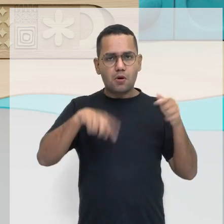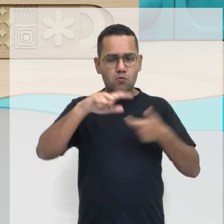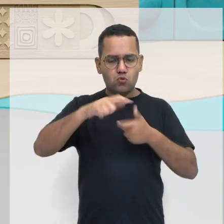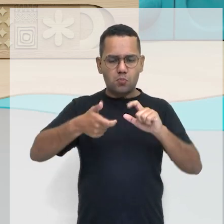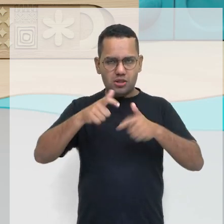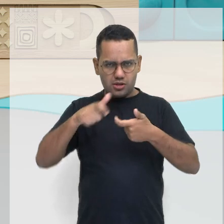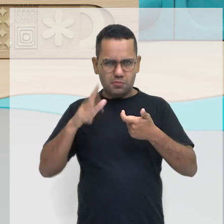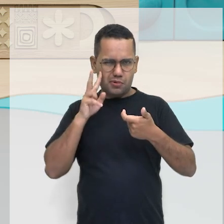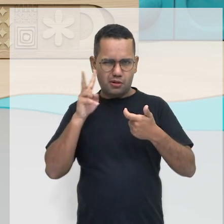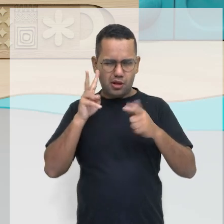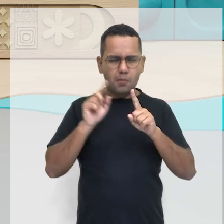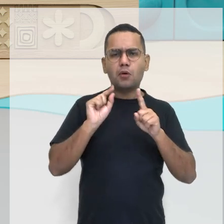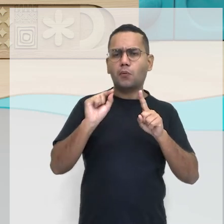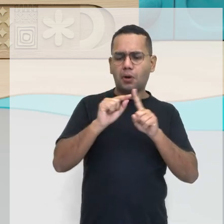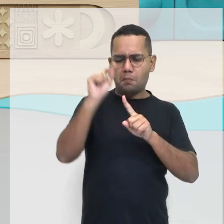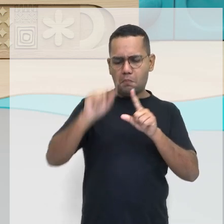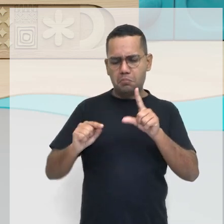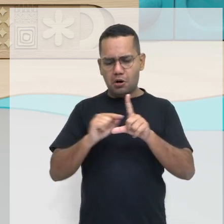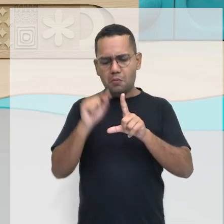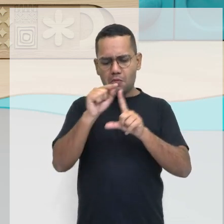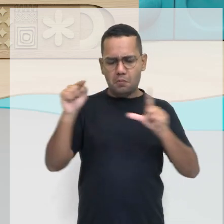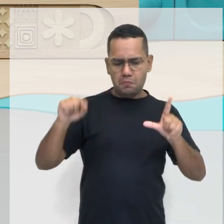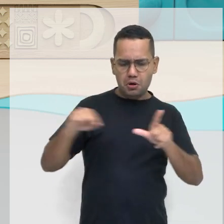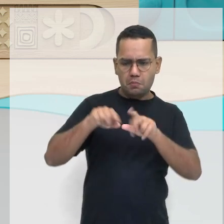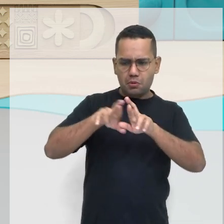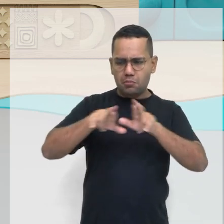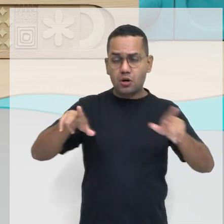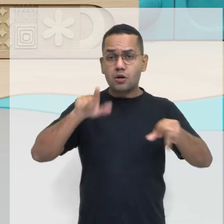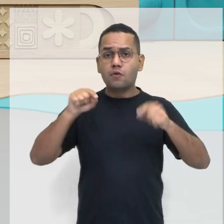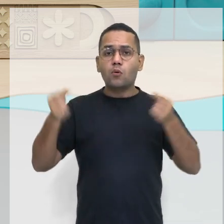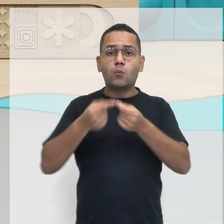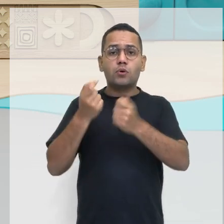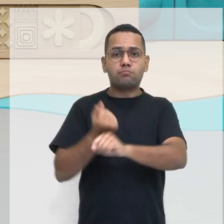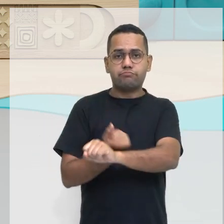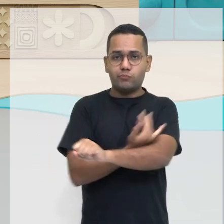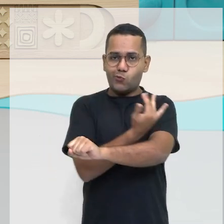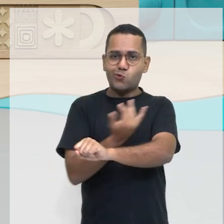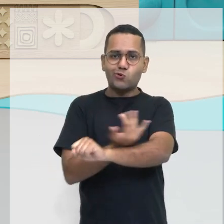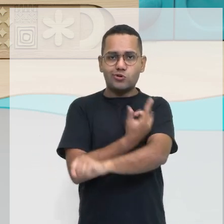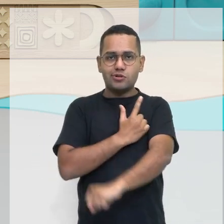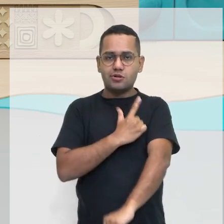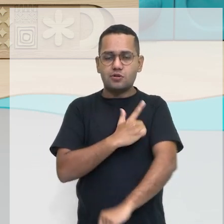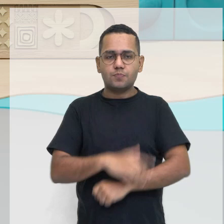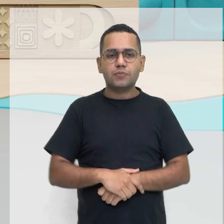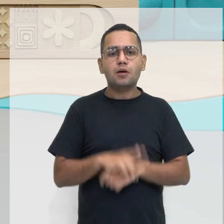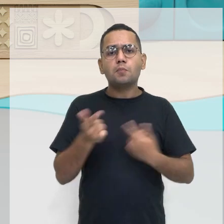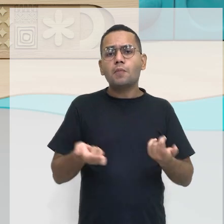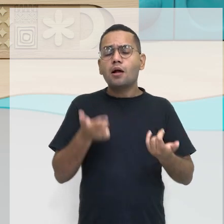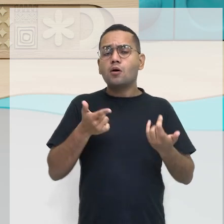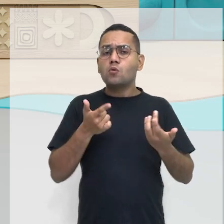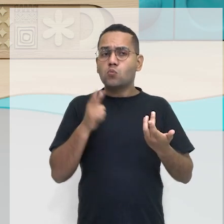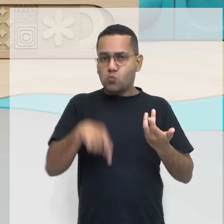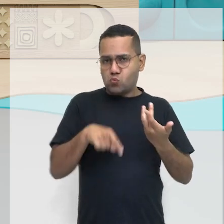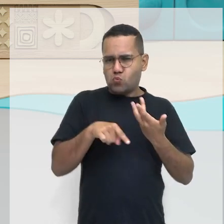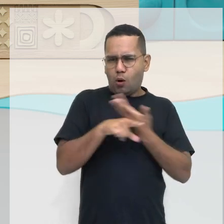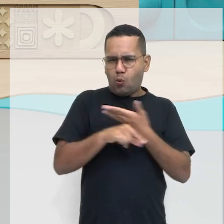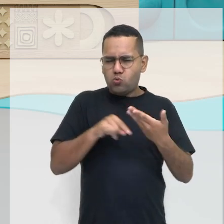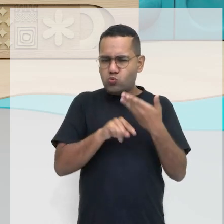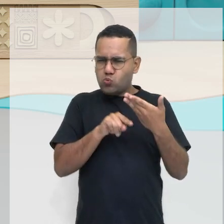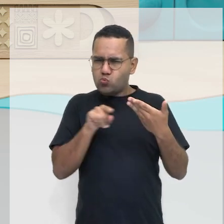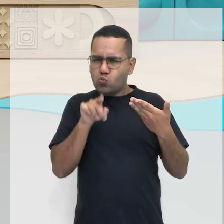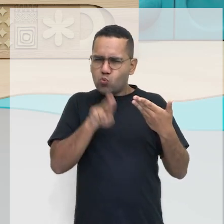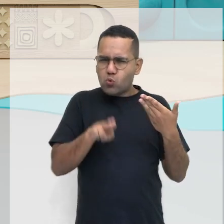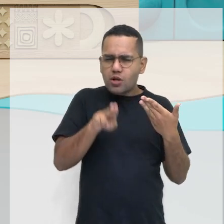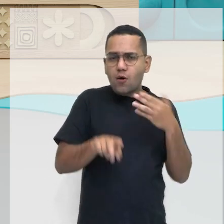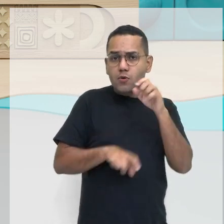que aconteceu? As cores elas falavam das emoções. O artista ele utilizava as cores e as formas geométricas